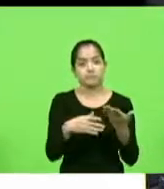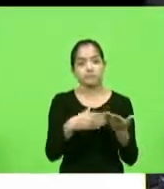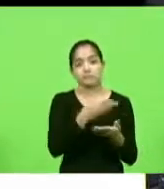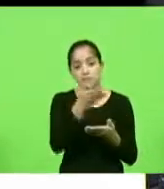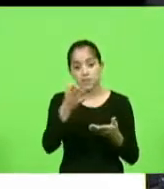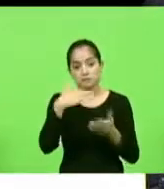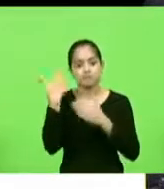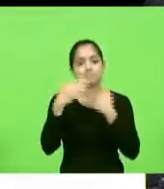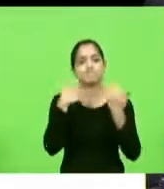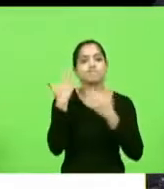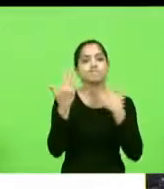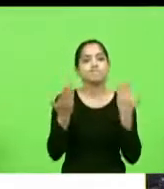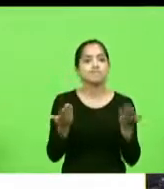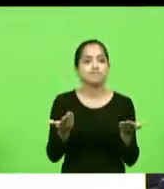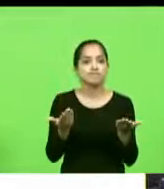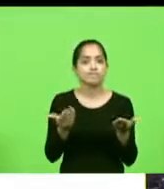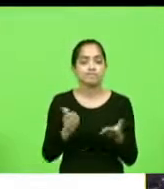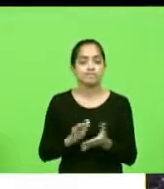pessoas morressem.